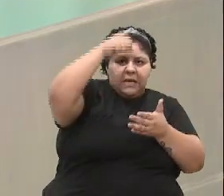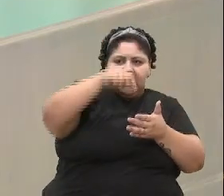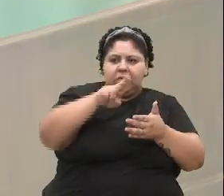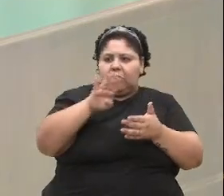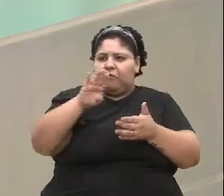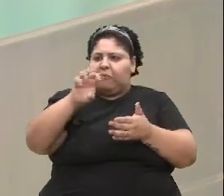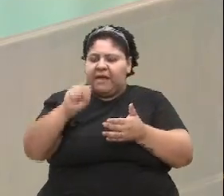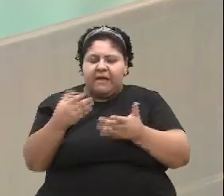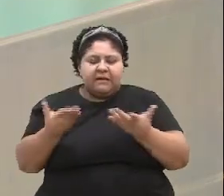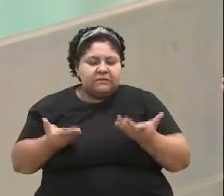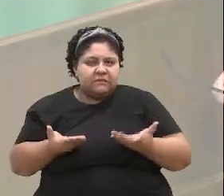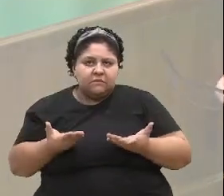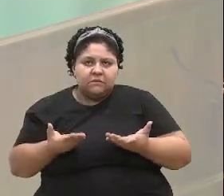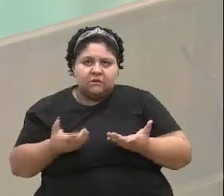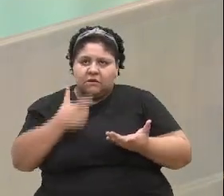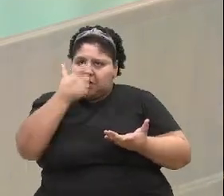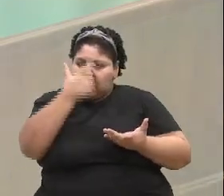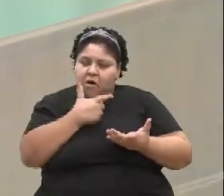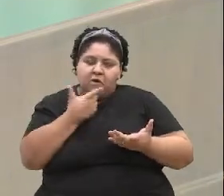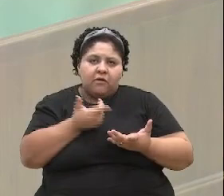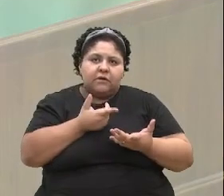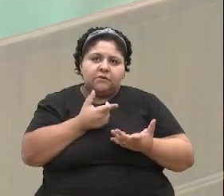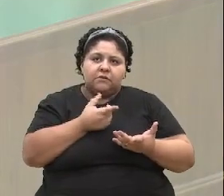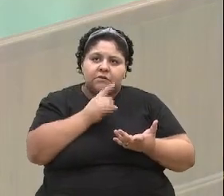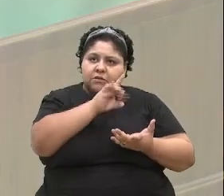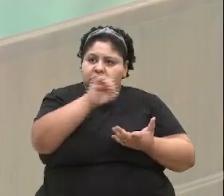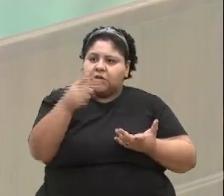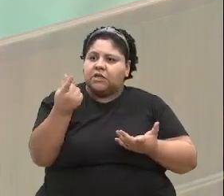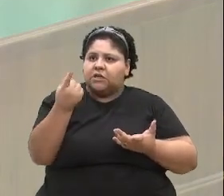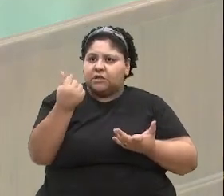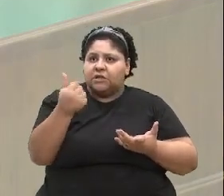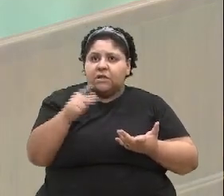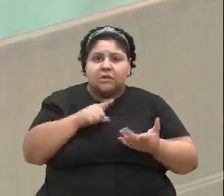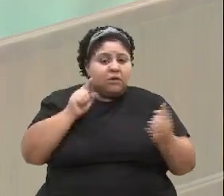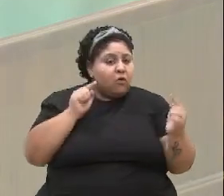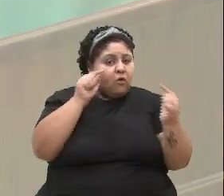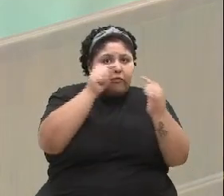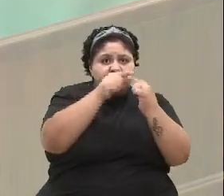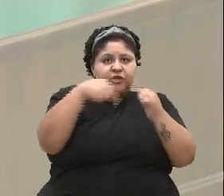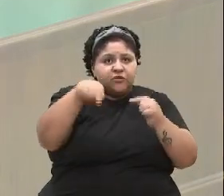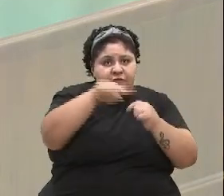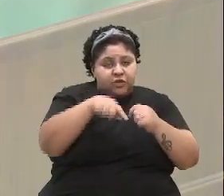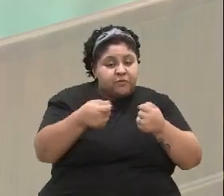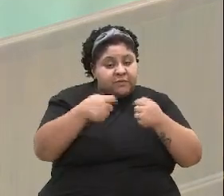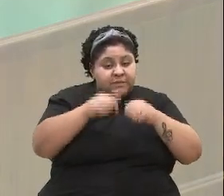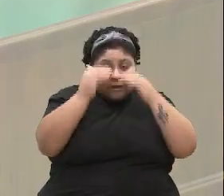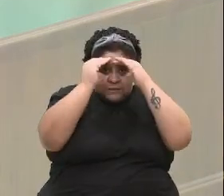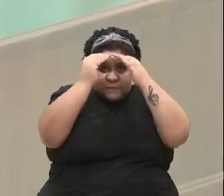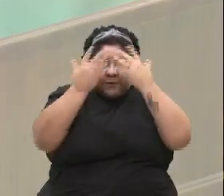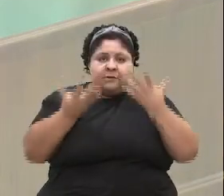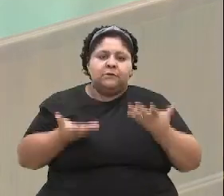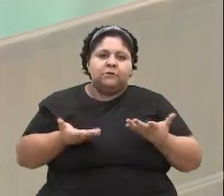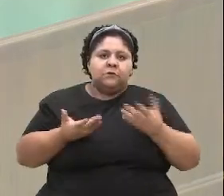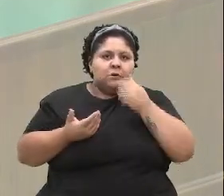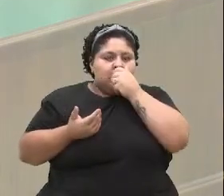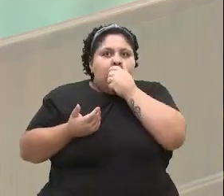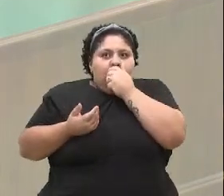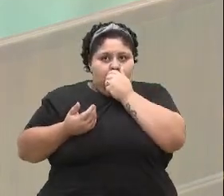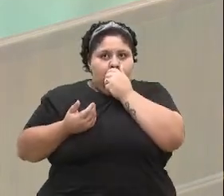UBS Então eu acho que cada financiamento tem sua finalidade a gente precisa respeitar